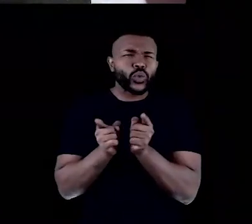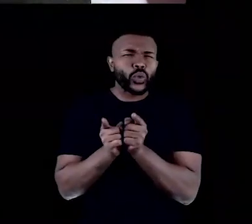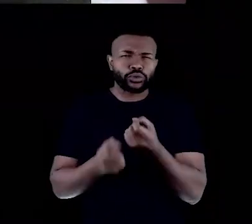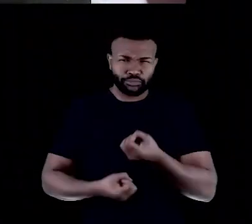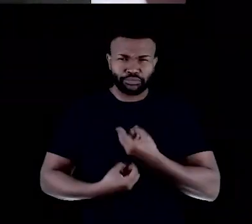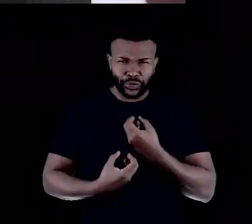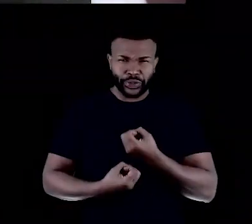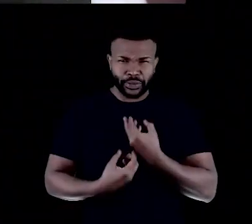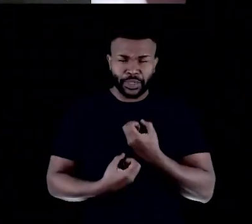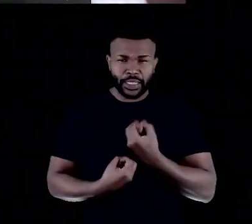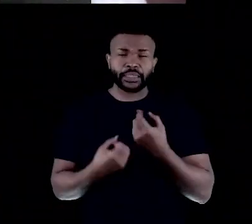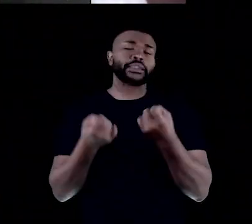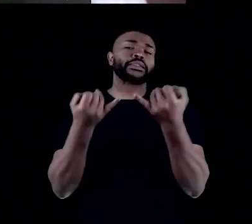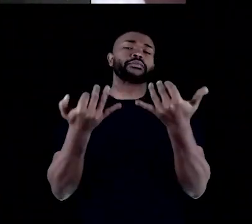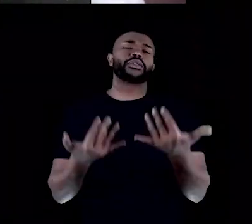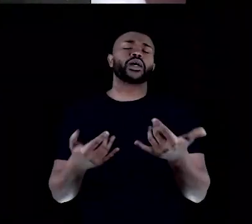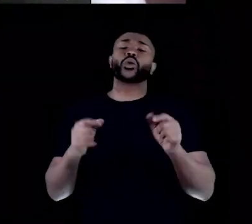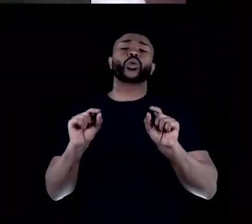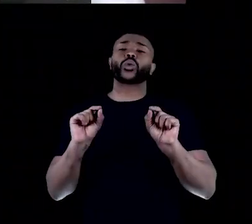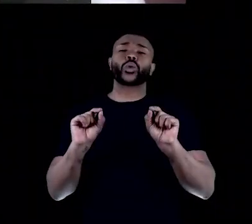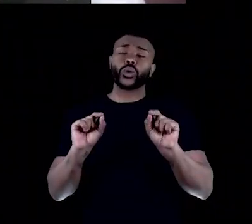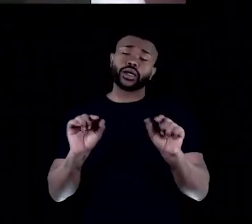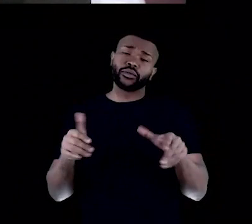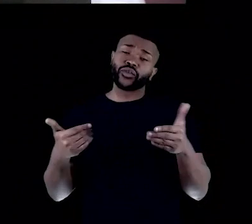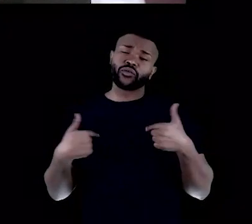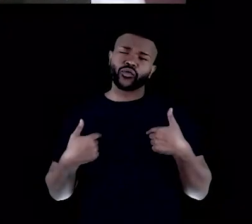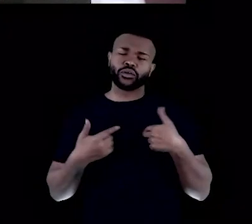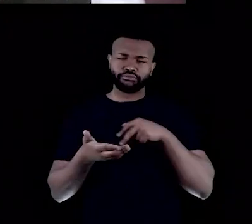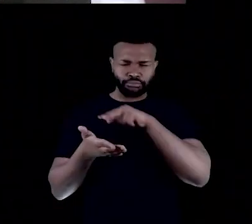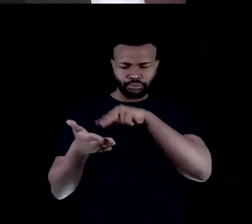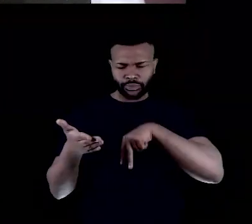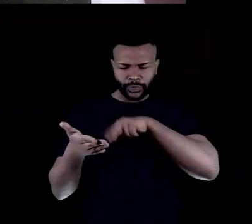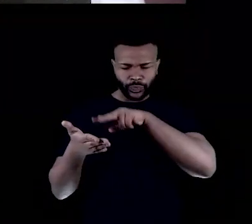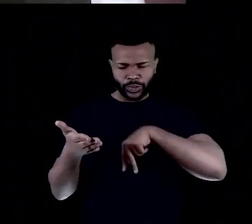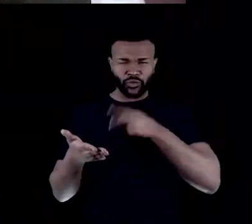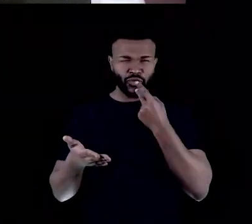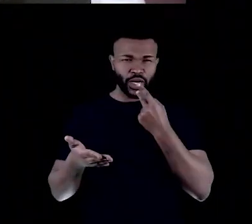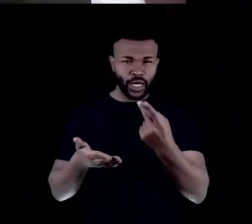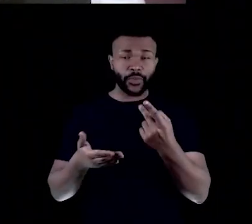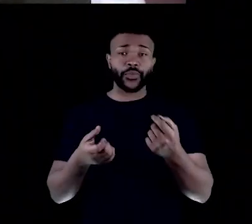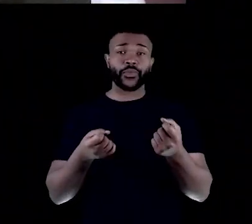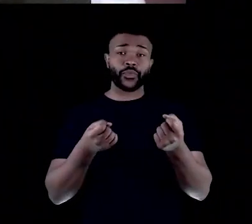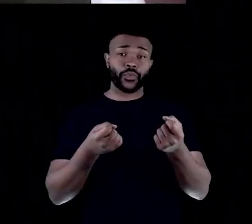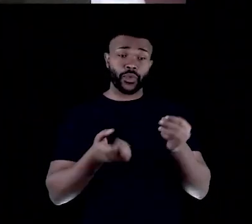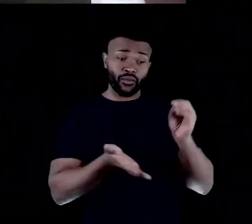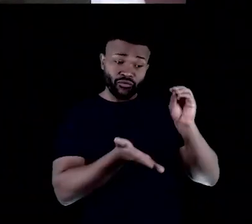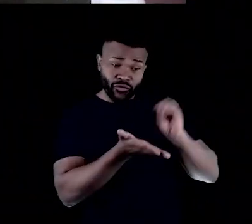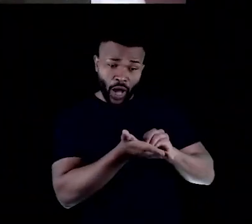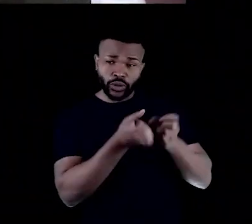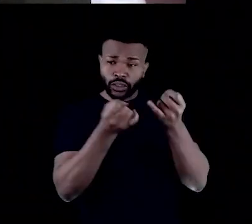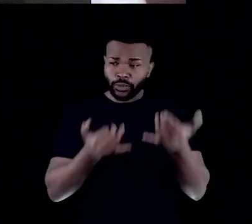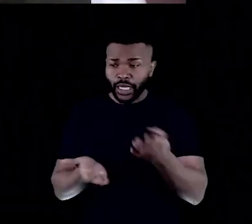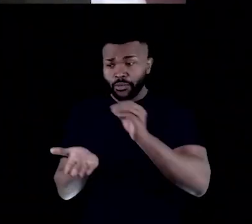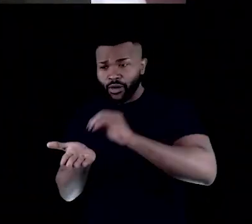bem curtinho, que fala... Enfim, vou falar ele. É, explicar a